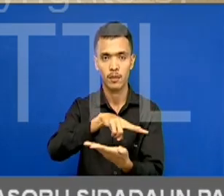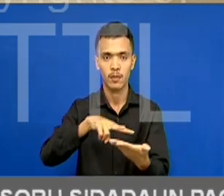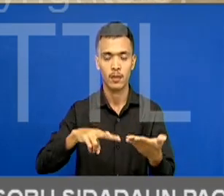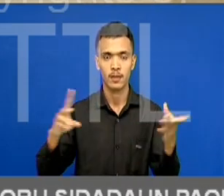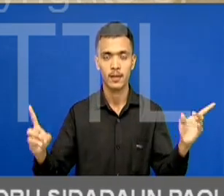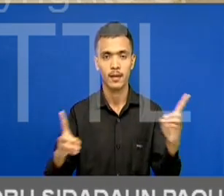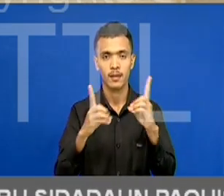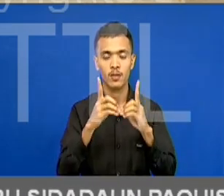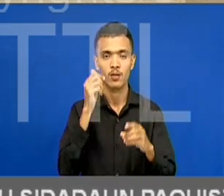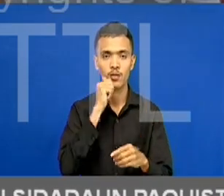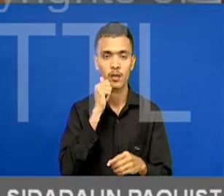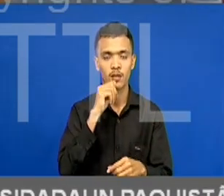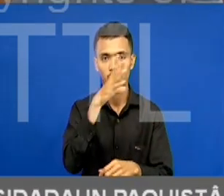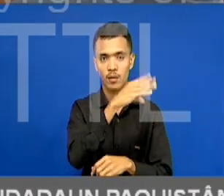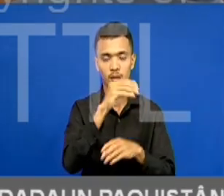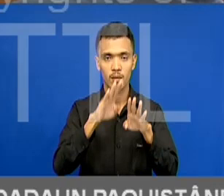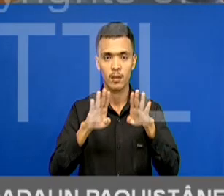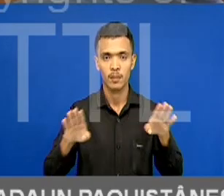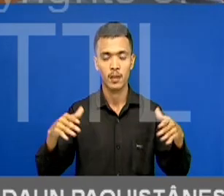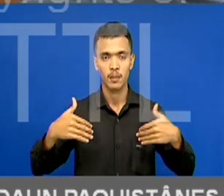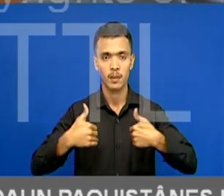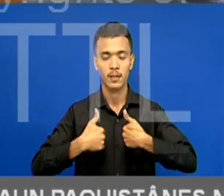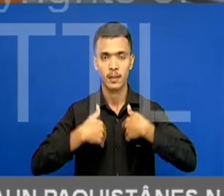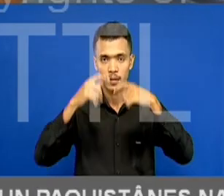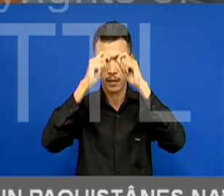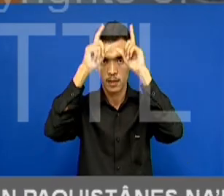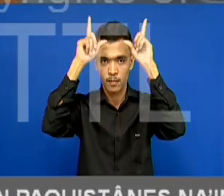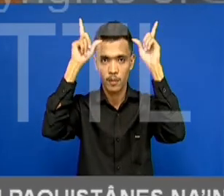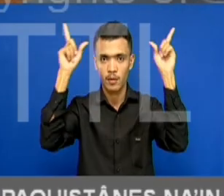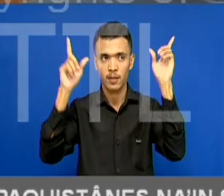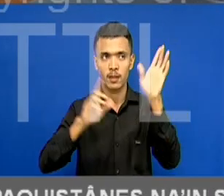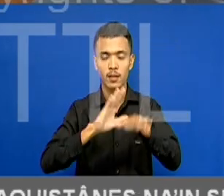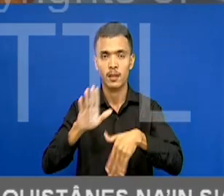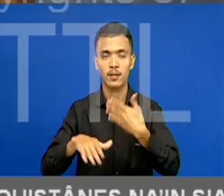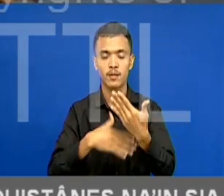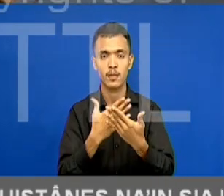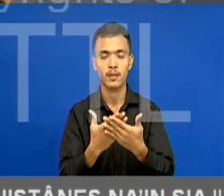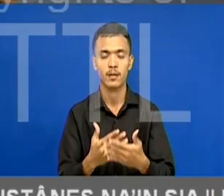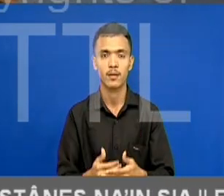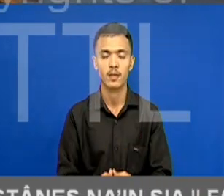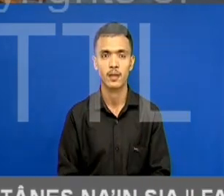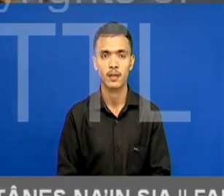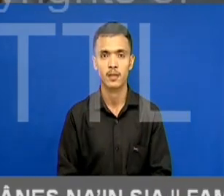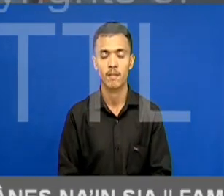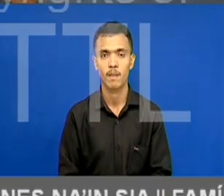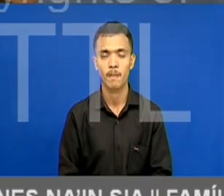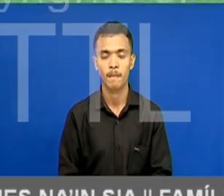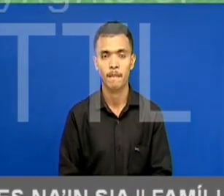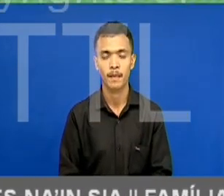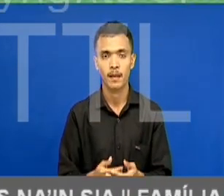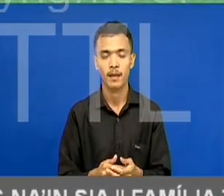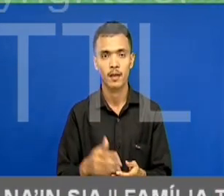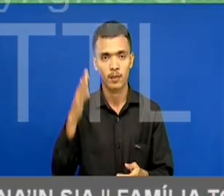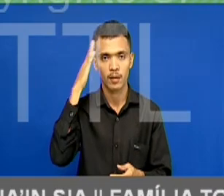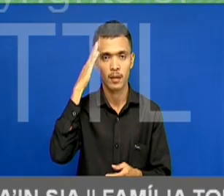raçou o feto no Labaric durante a Timor-Leste. E ouvintes no telespectador, Estrádio na Televisão Timor-Leste,